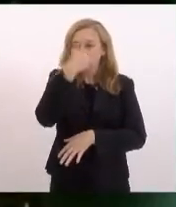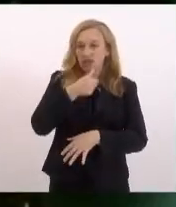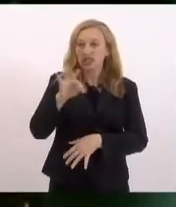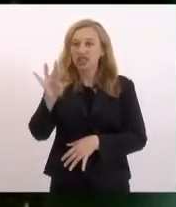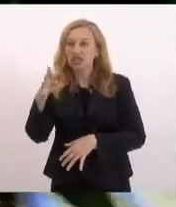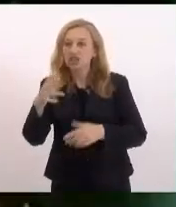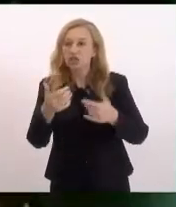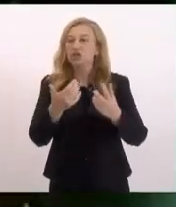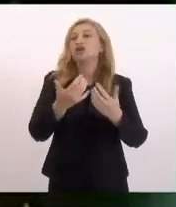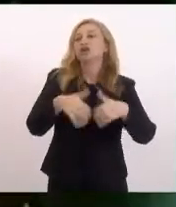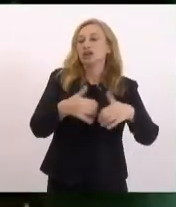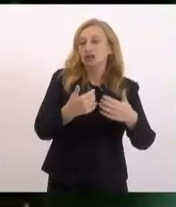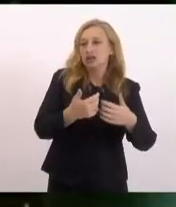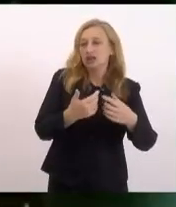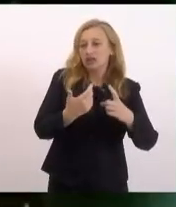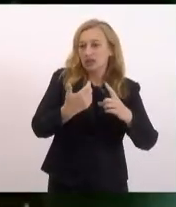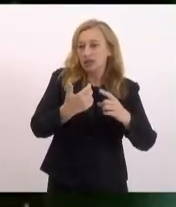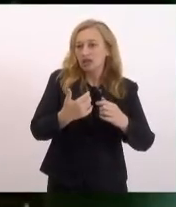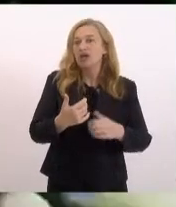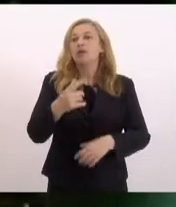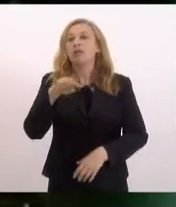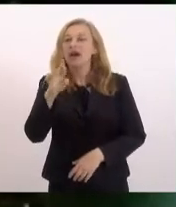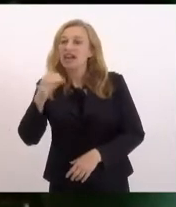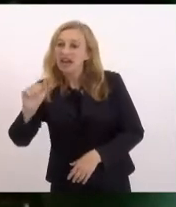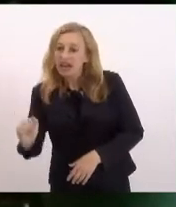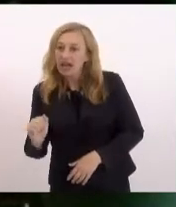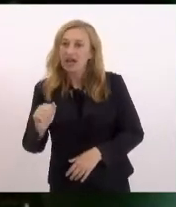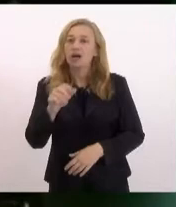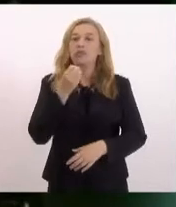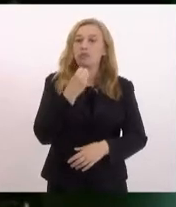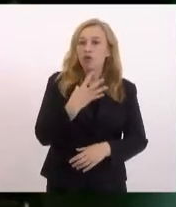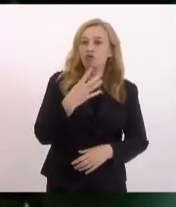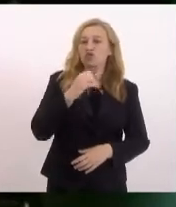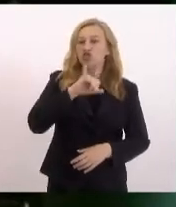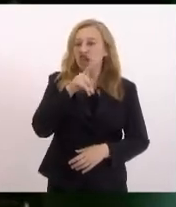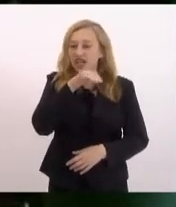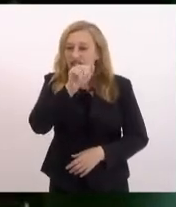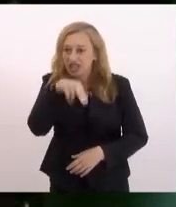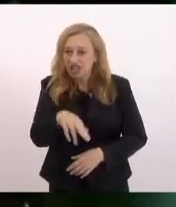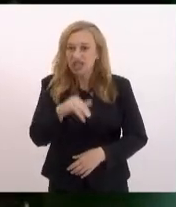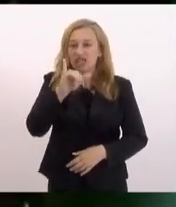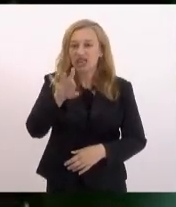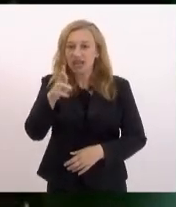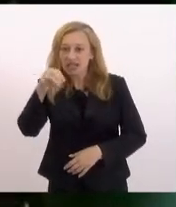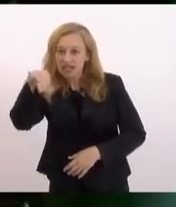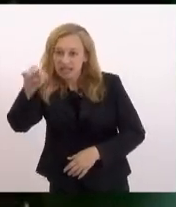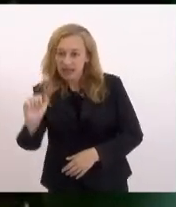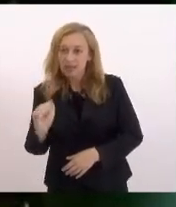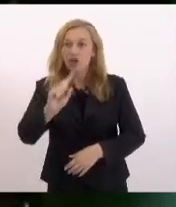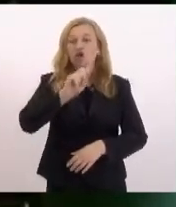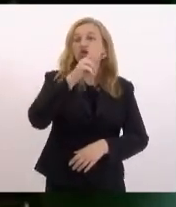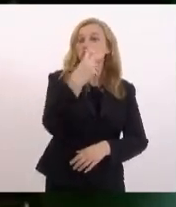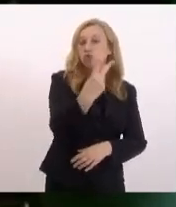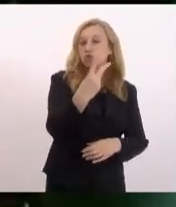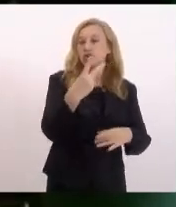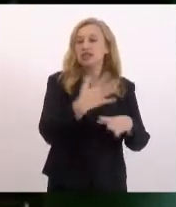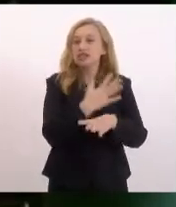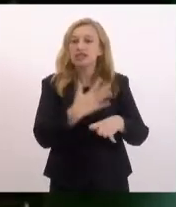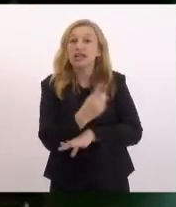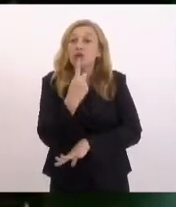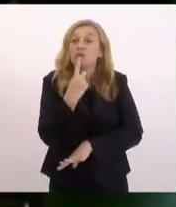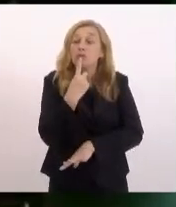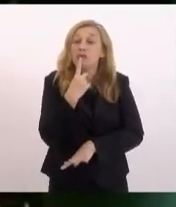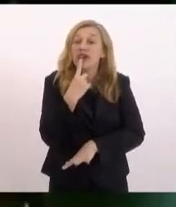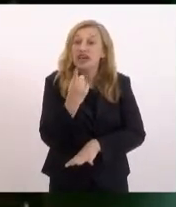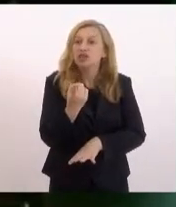Maricá, Saquarema, Bom Jardim e Miracema. Outras 2 cidades estão perto de